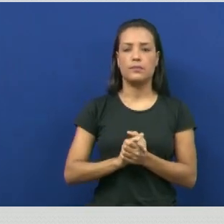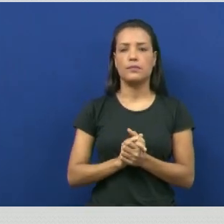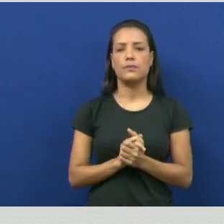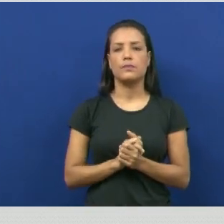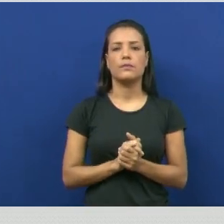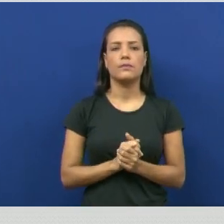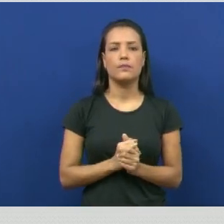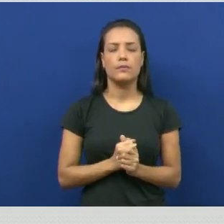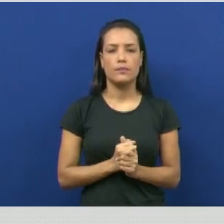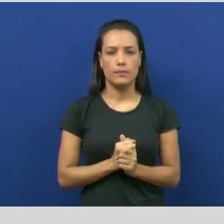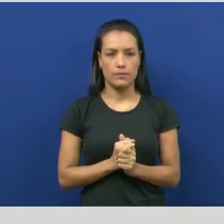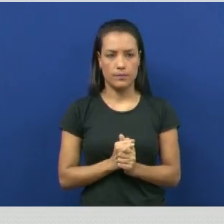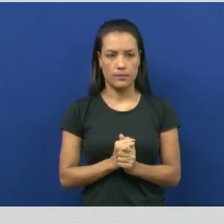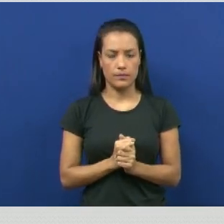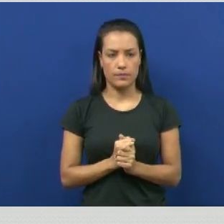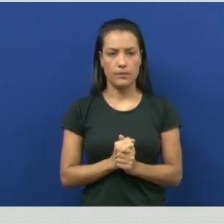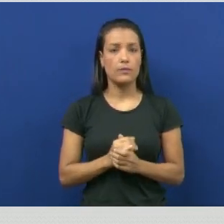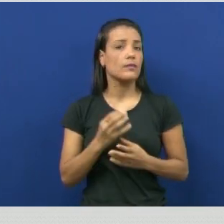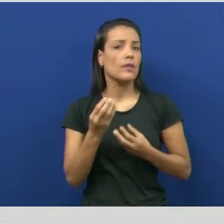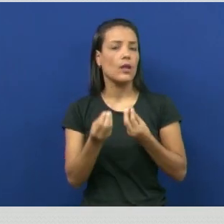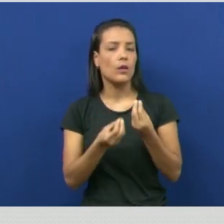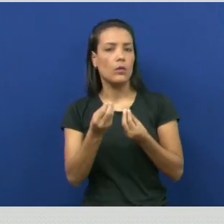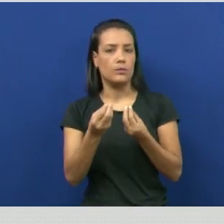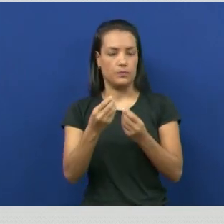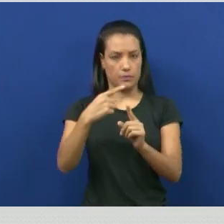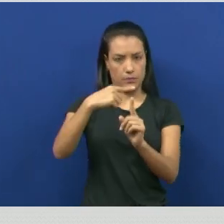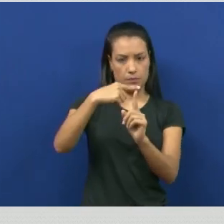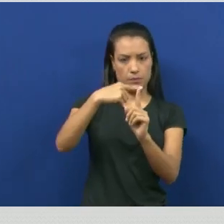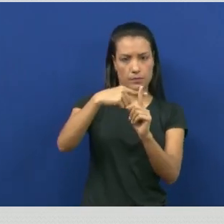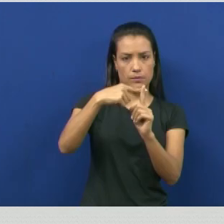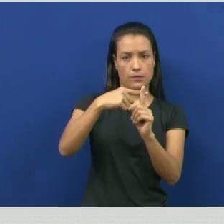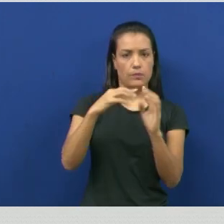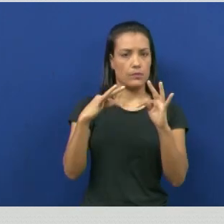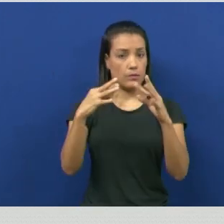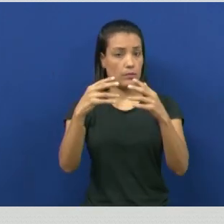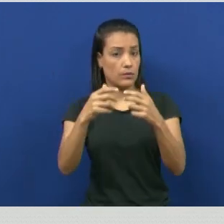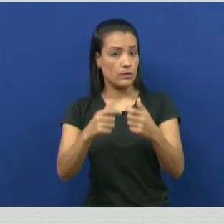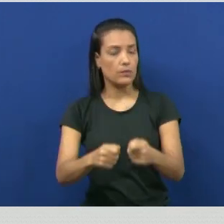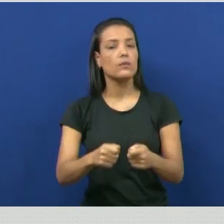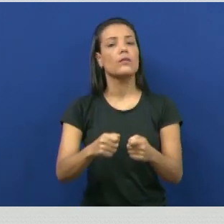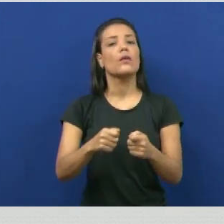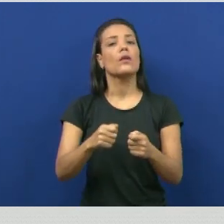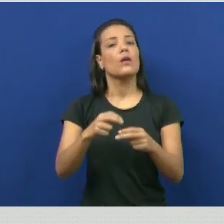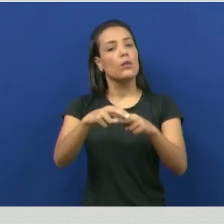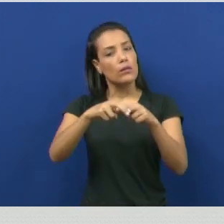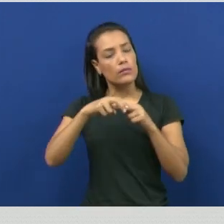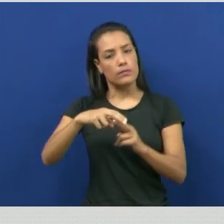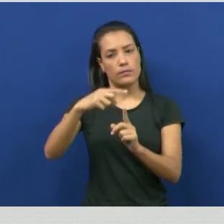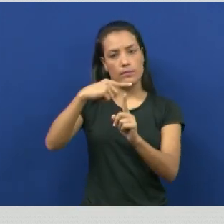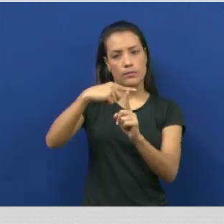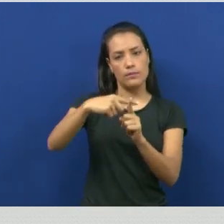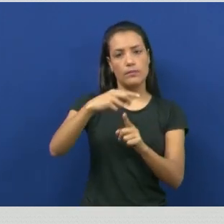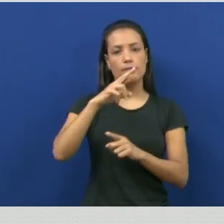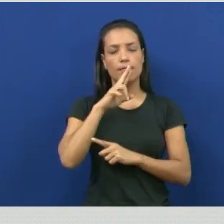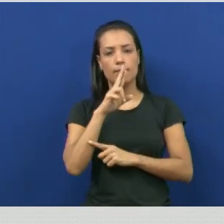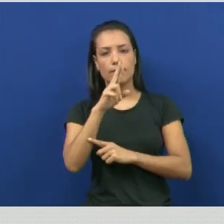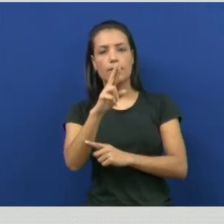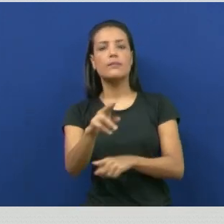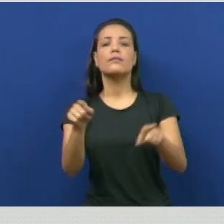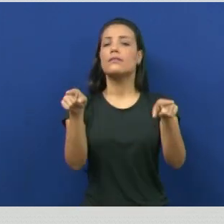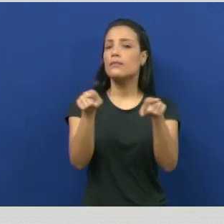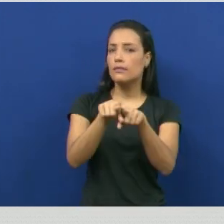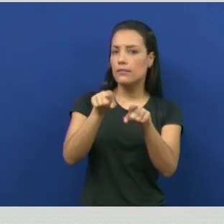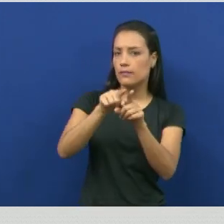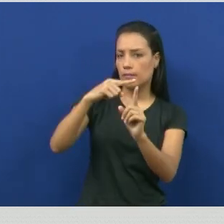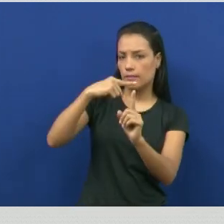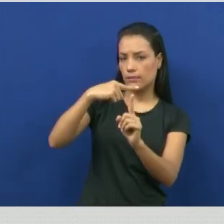mais. E aí, como está tudo mais, ele diz que tem que ser positivo. Então, a minha resposta vai ser positiva e quando eu